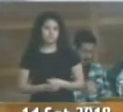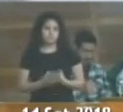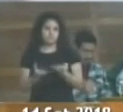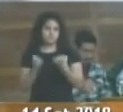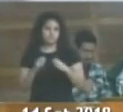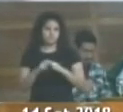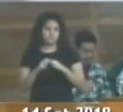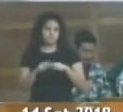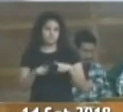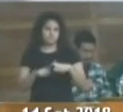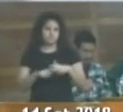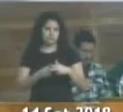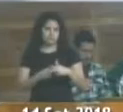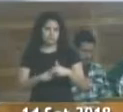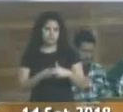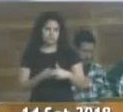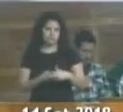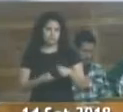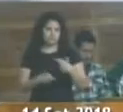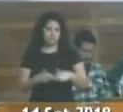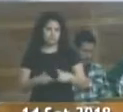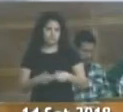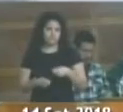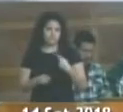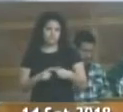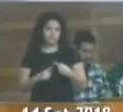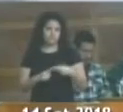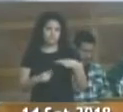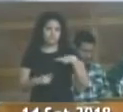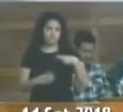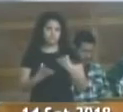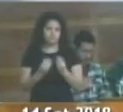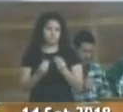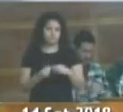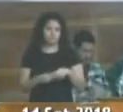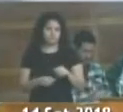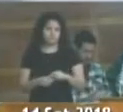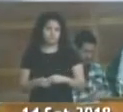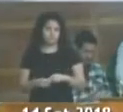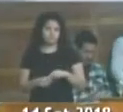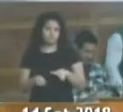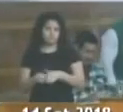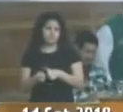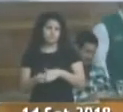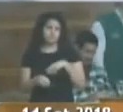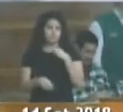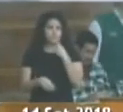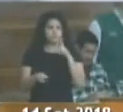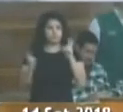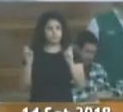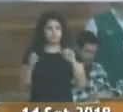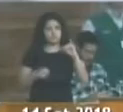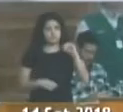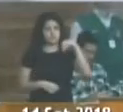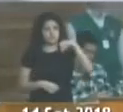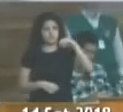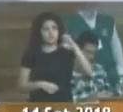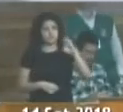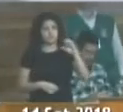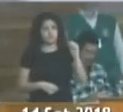né, que tem muitas questões aqui que envolvem o INEA. E também